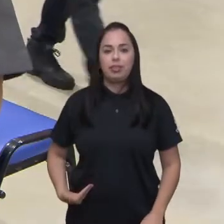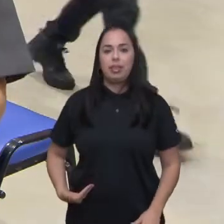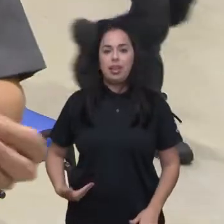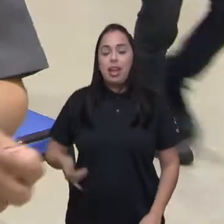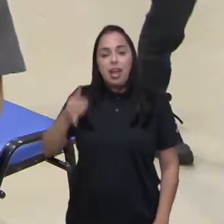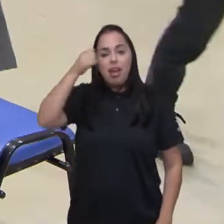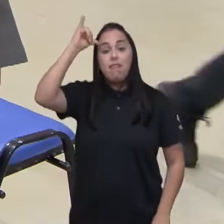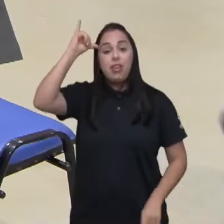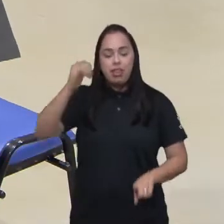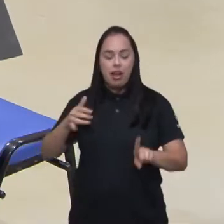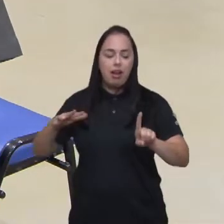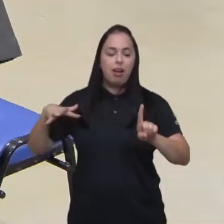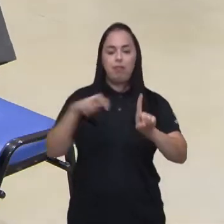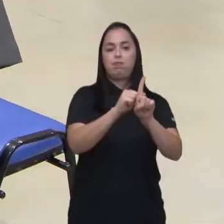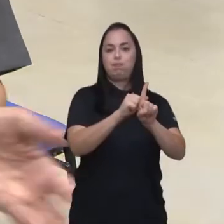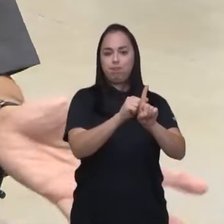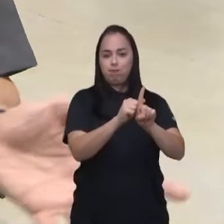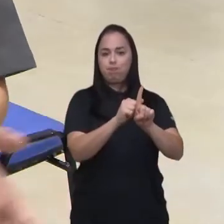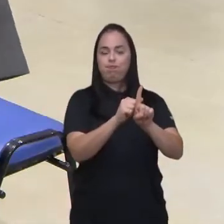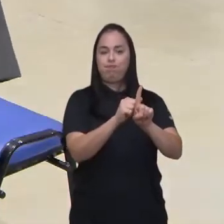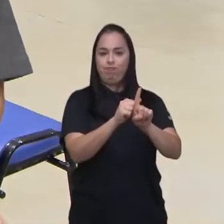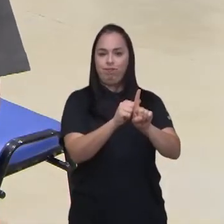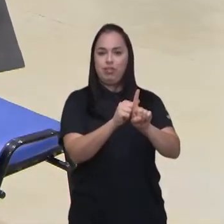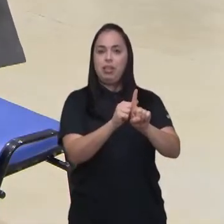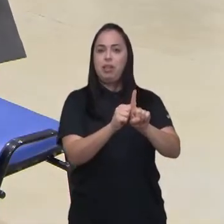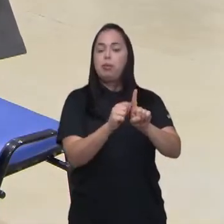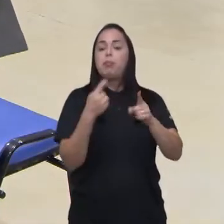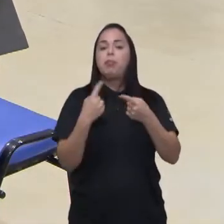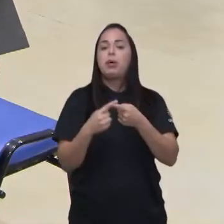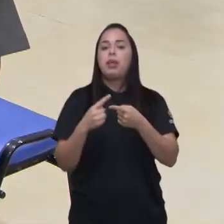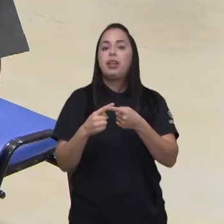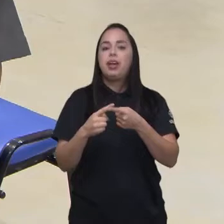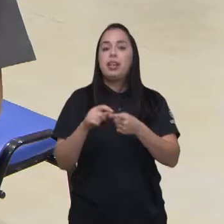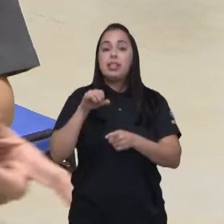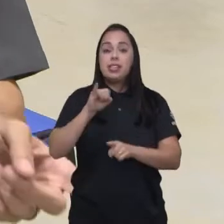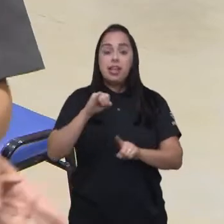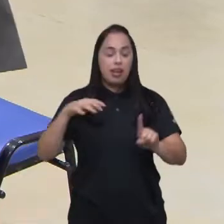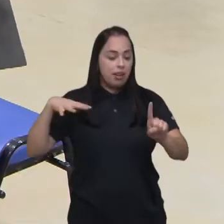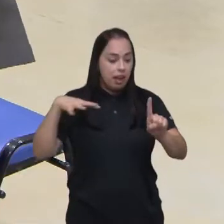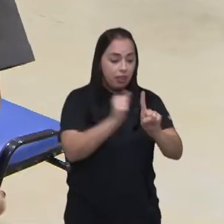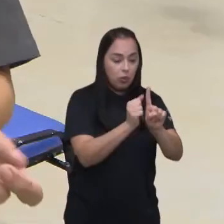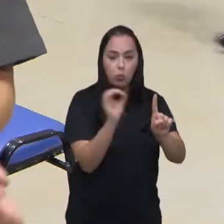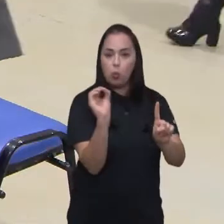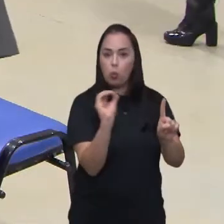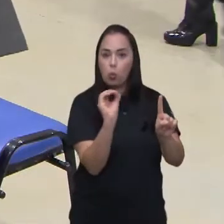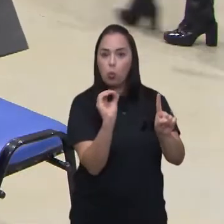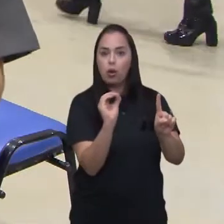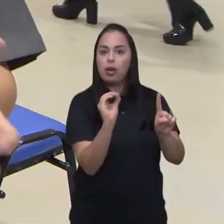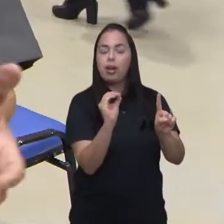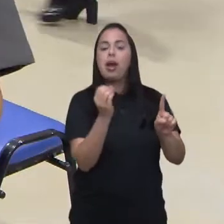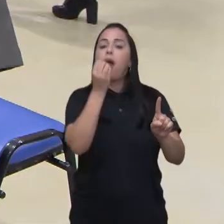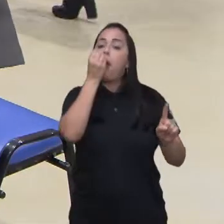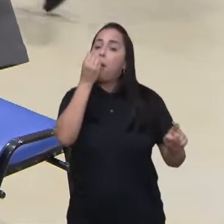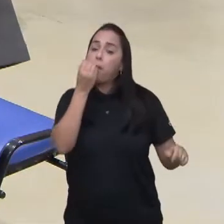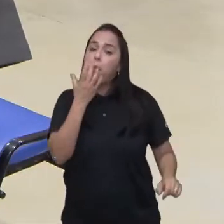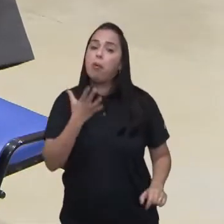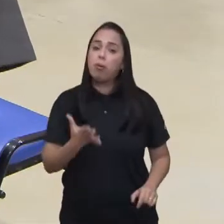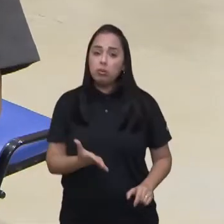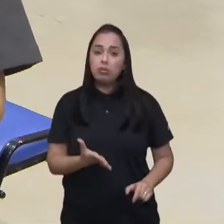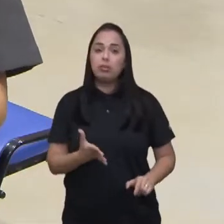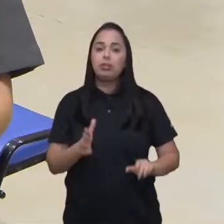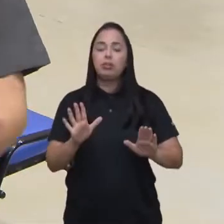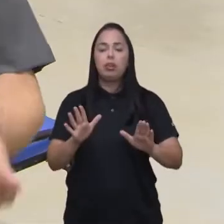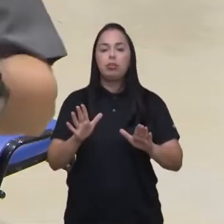é a prevenção de acidentes no trânsito é importante para a cidade eu creio que a partir daí a gente vai